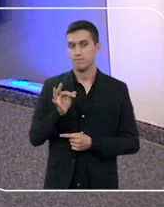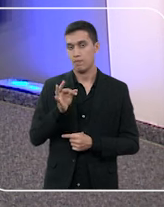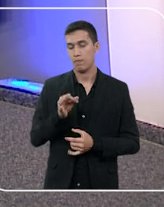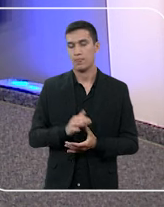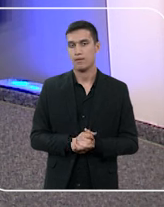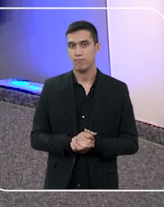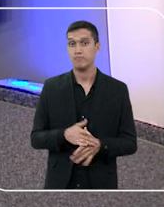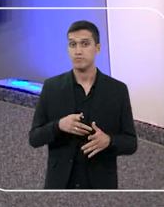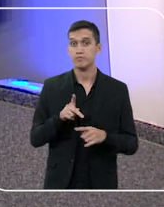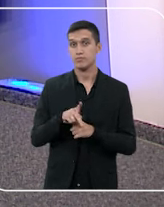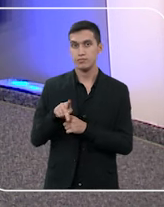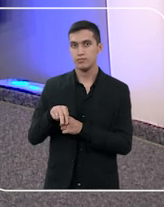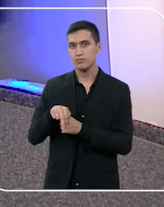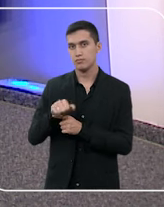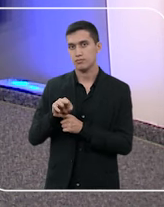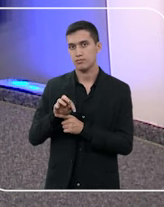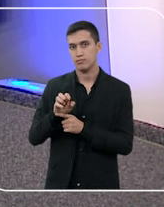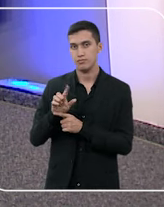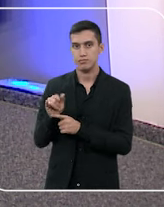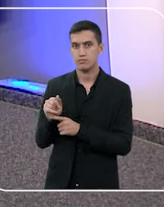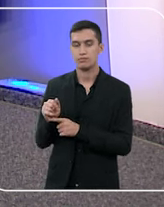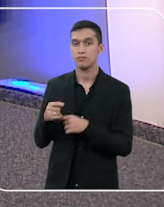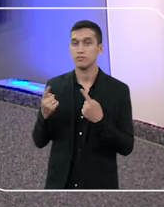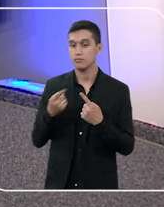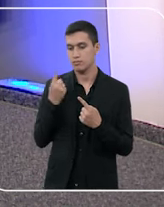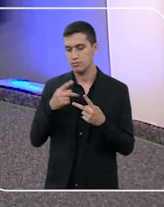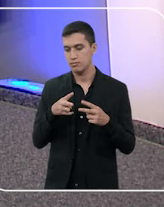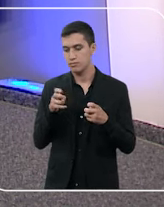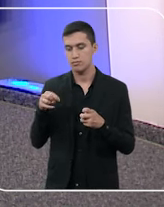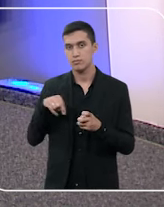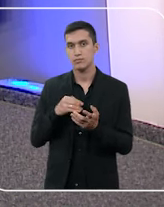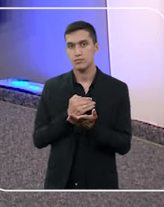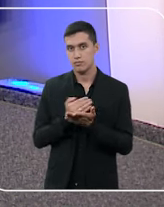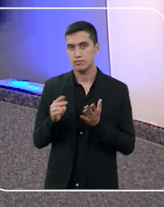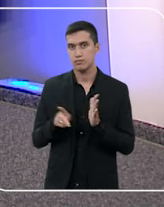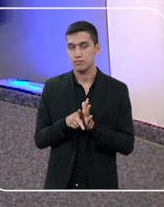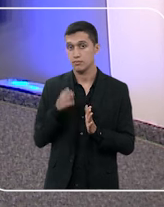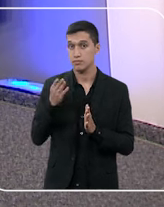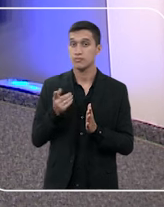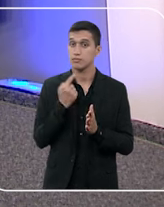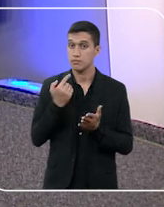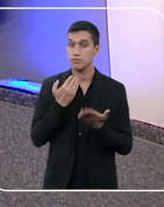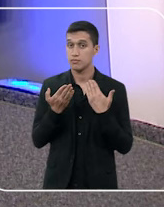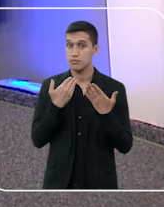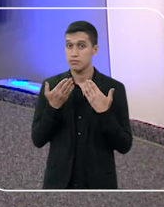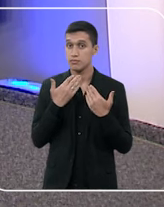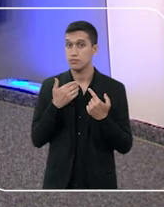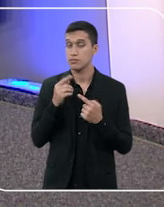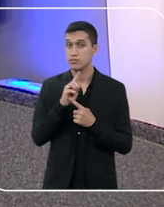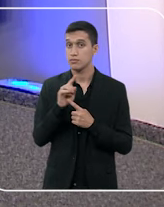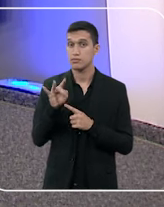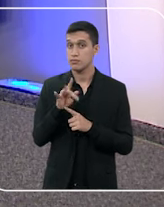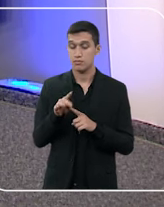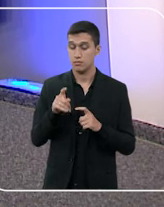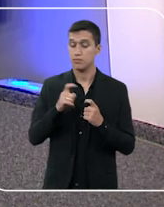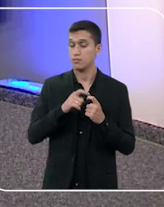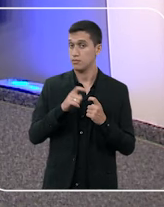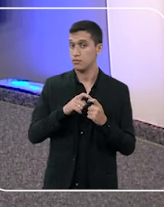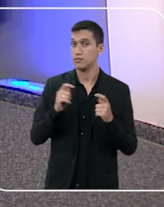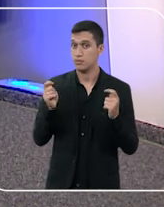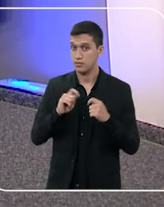Professora Natália, então, pelo que a gente percebe no começo aí dessa nossa conversa, não só o médico ele pode